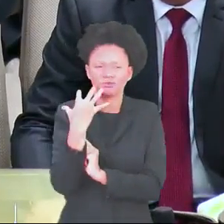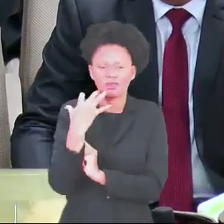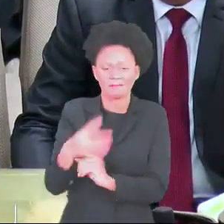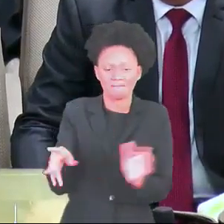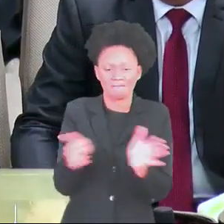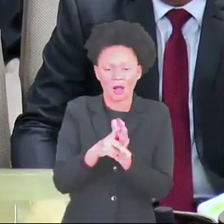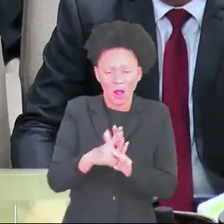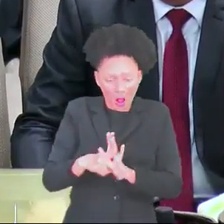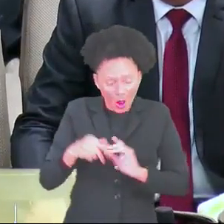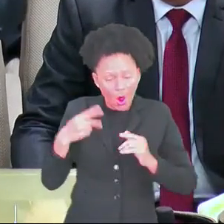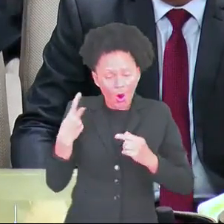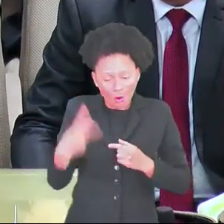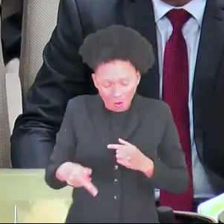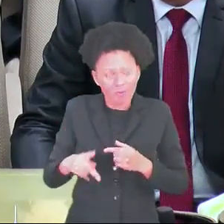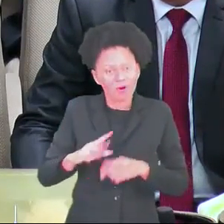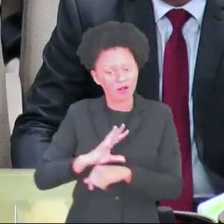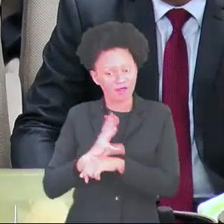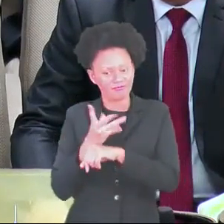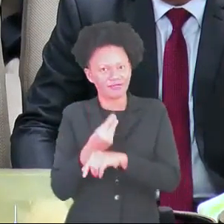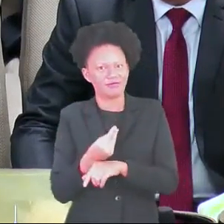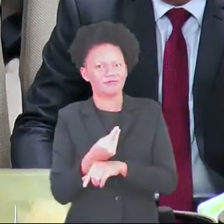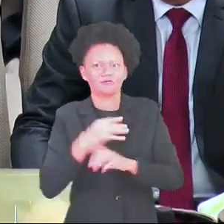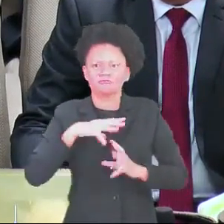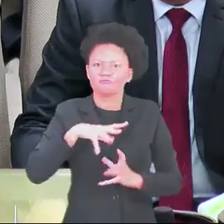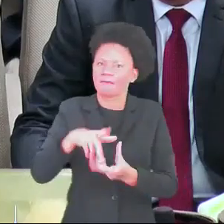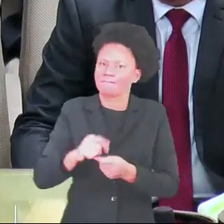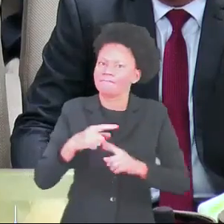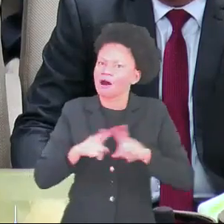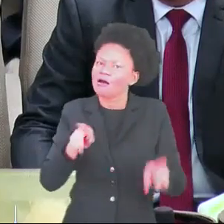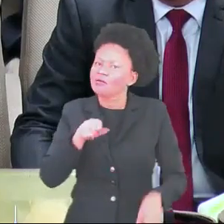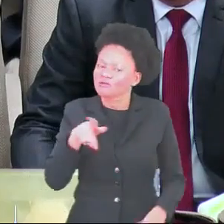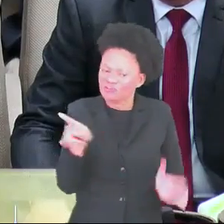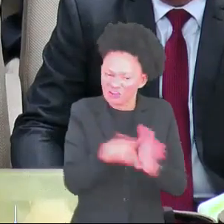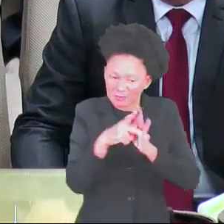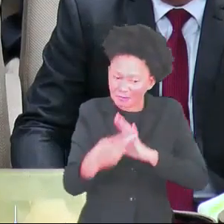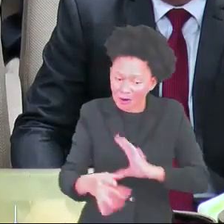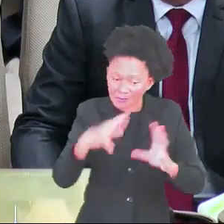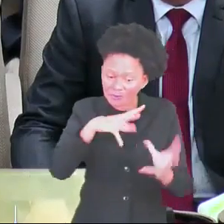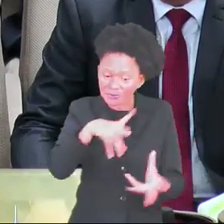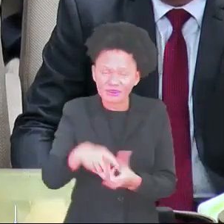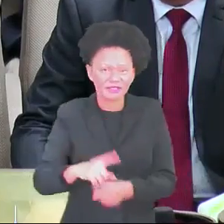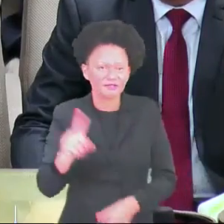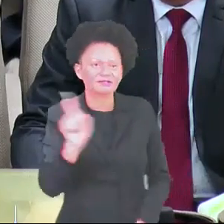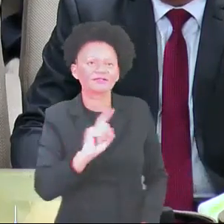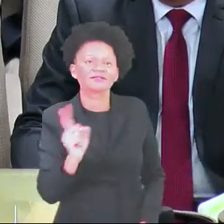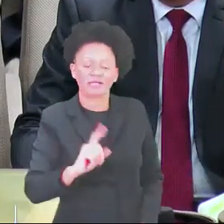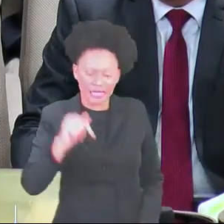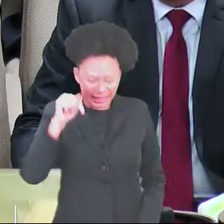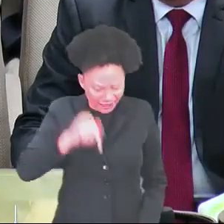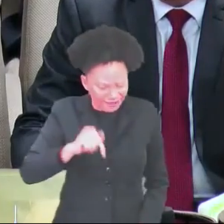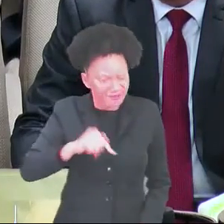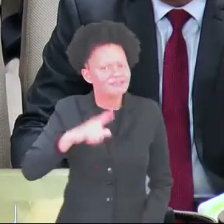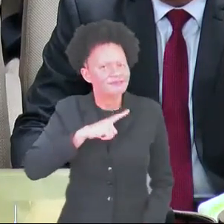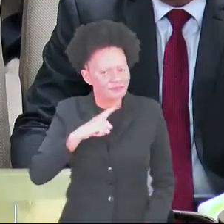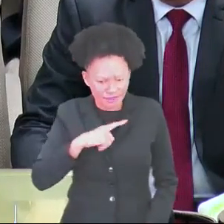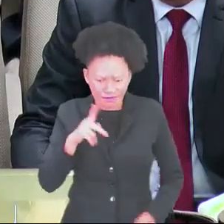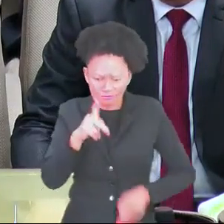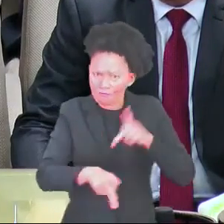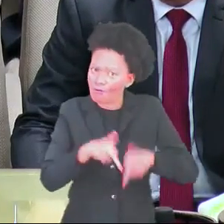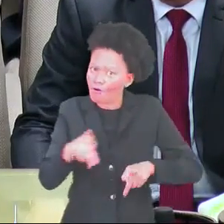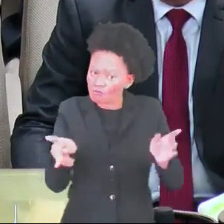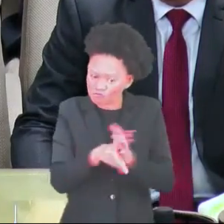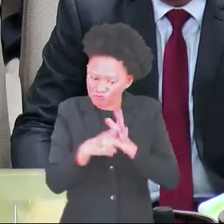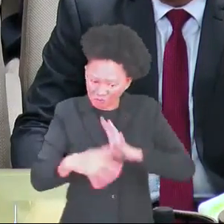da igreja na terra. Mas, meu irmão, nós não somos deste mundo, não. Aqui tem um povo que não é deste